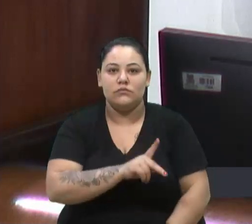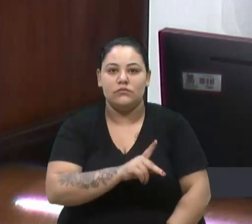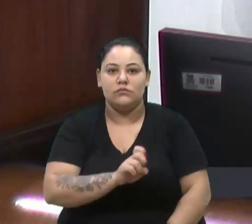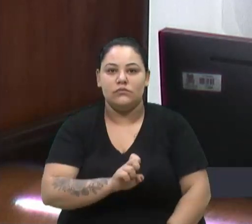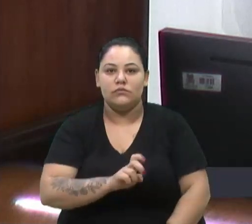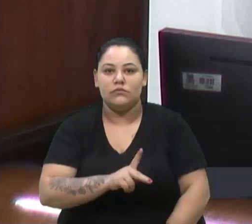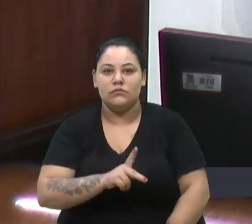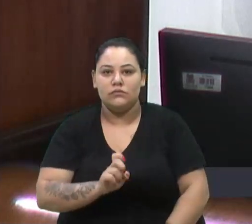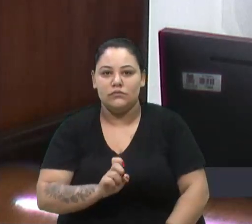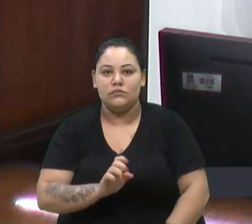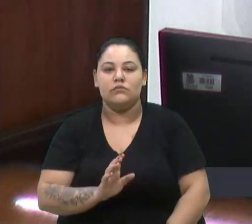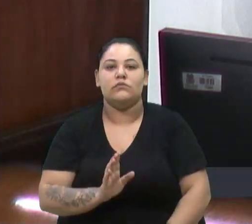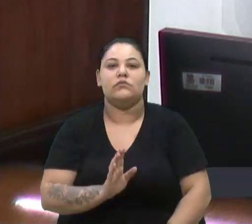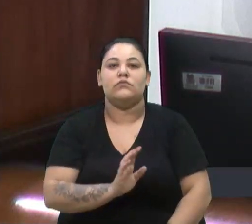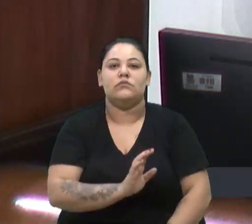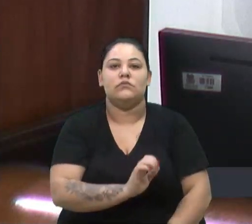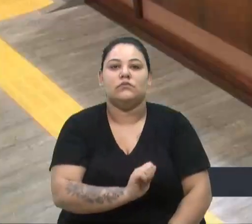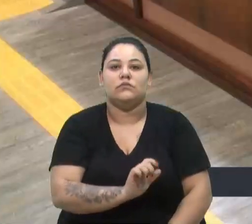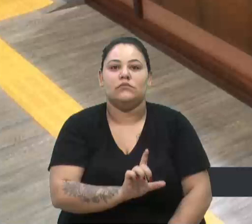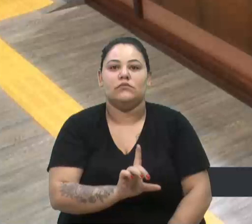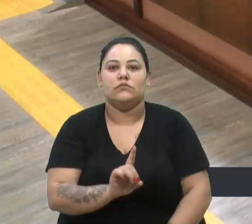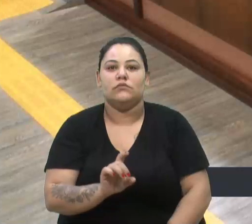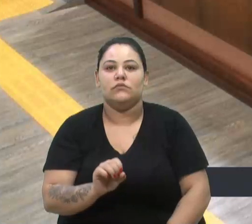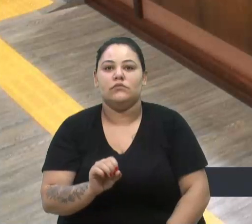era isso senhor presidente obrigado